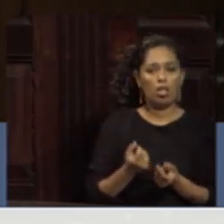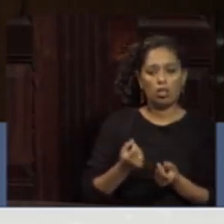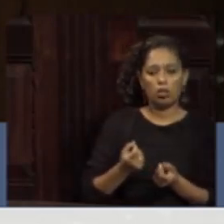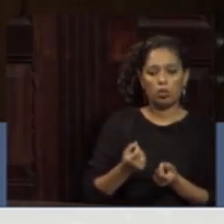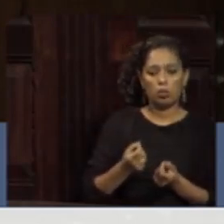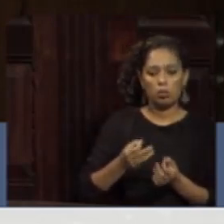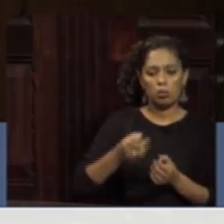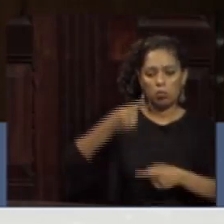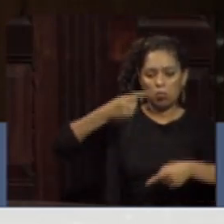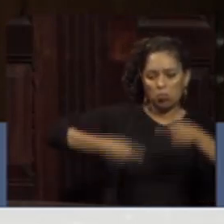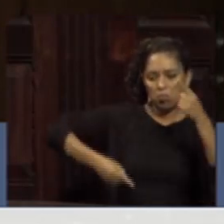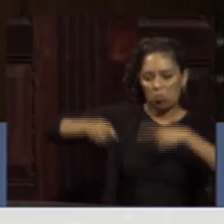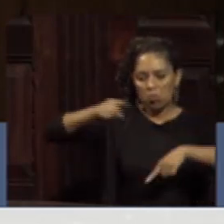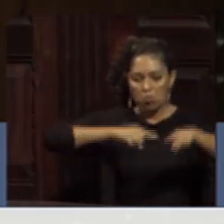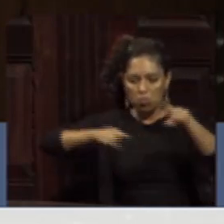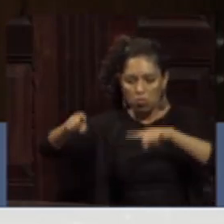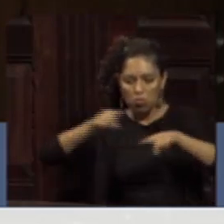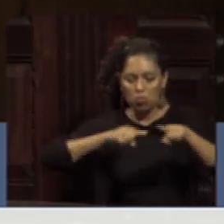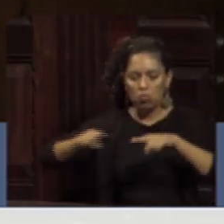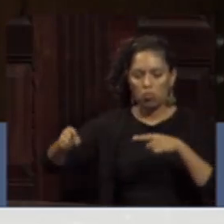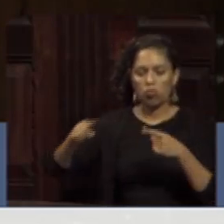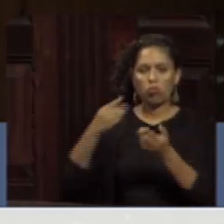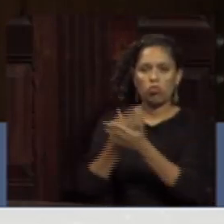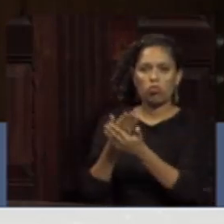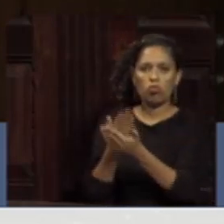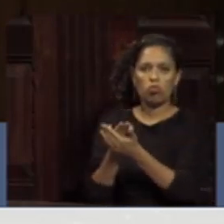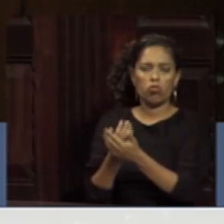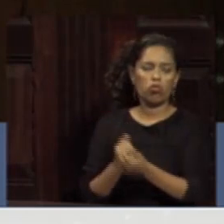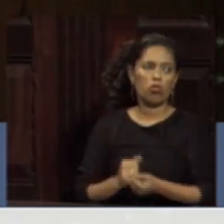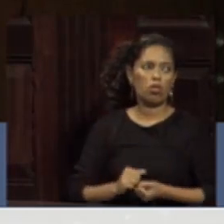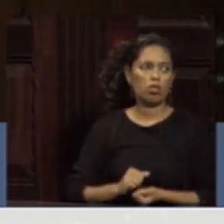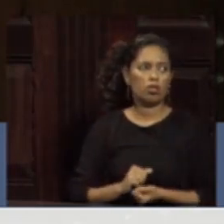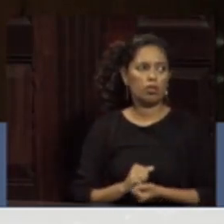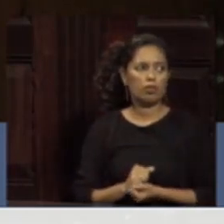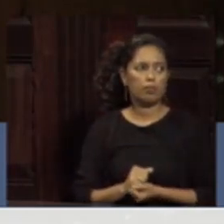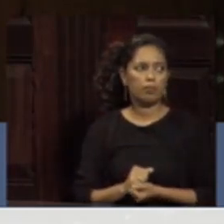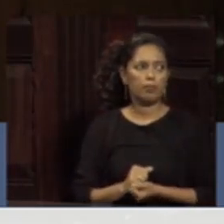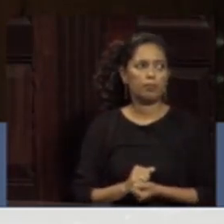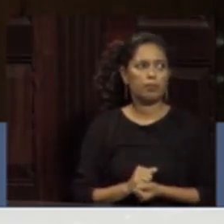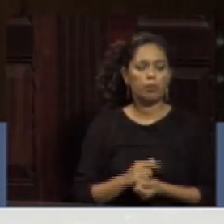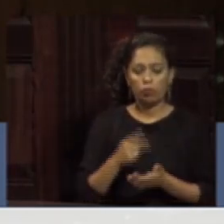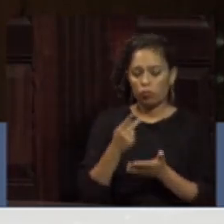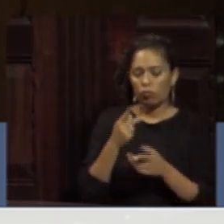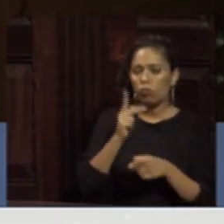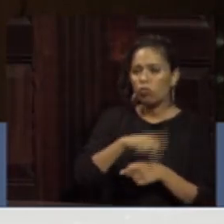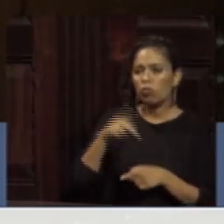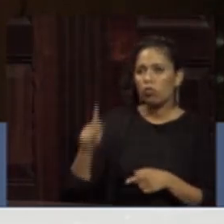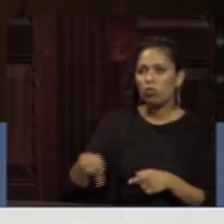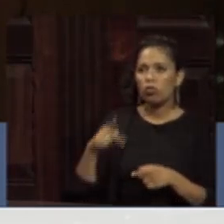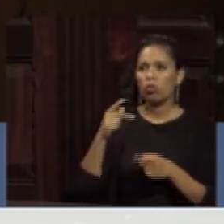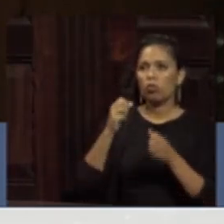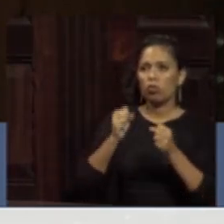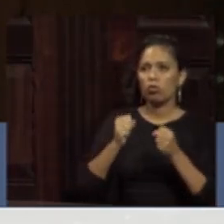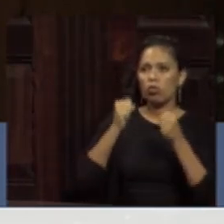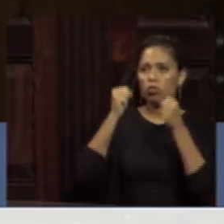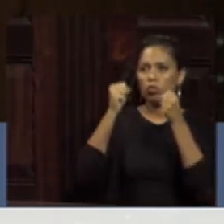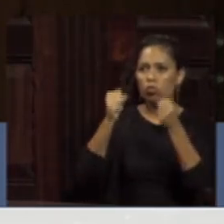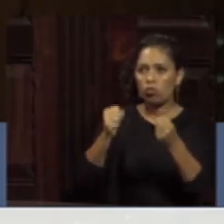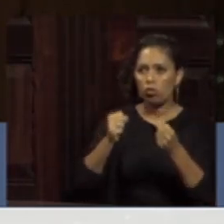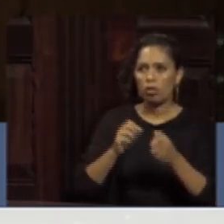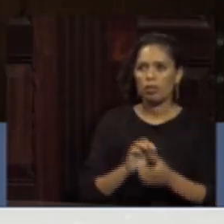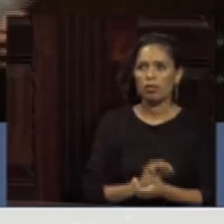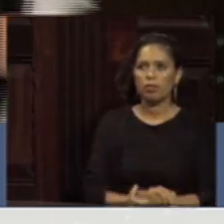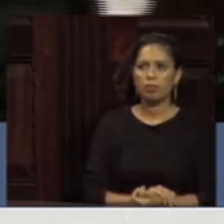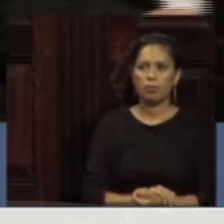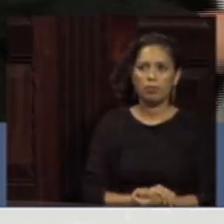os diretores e com as comunidades que lutam hoje para ampliar o acesso à educação pública.